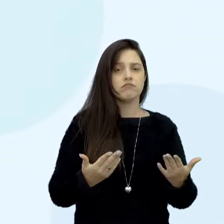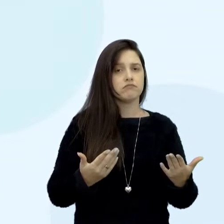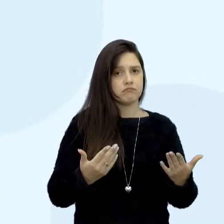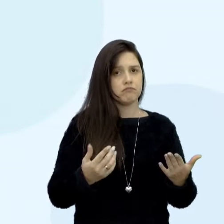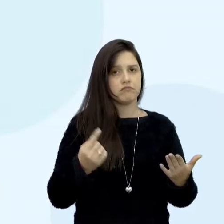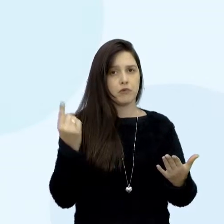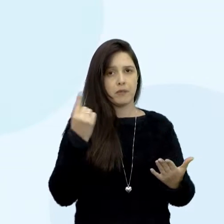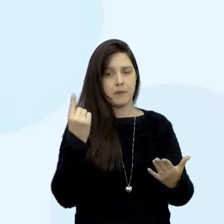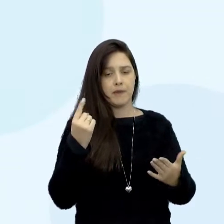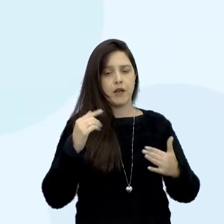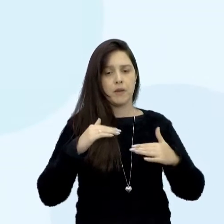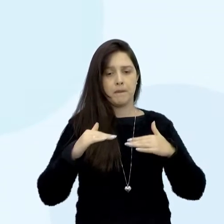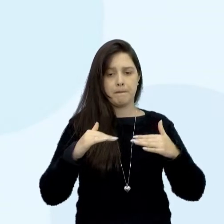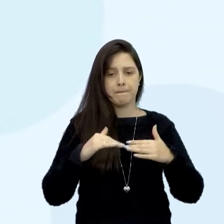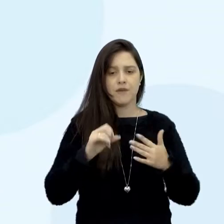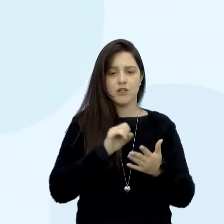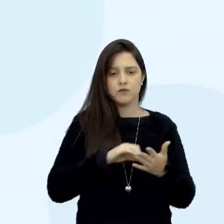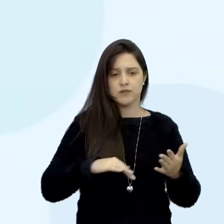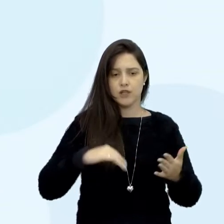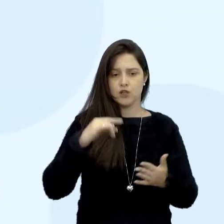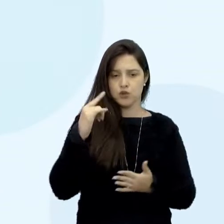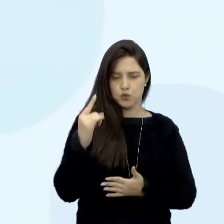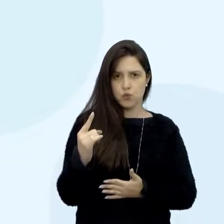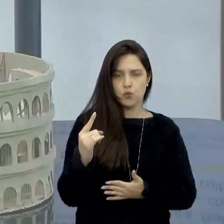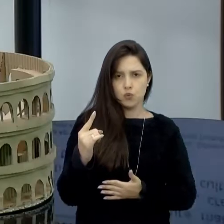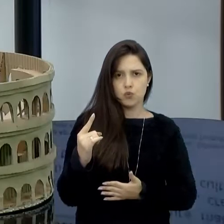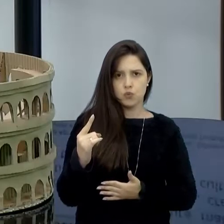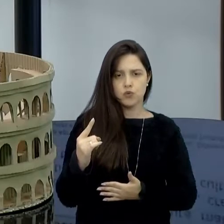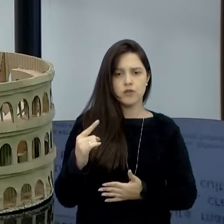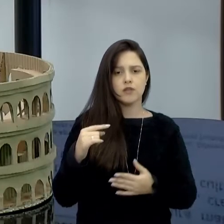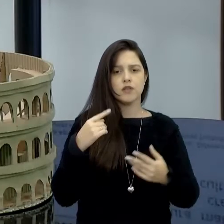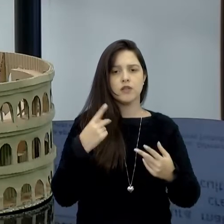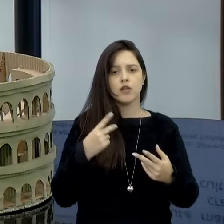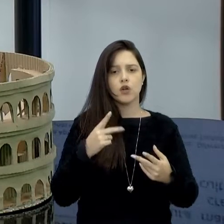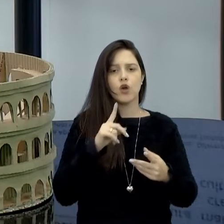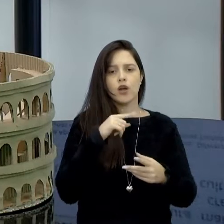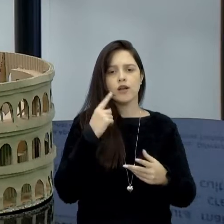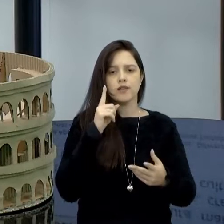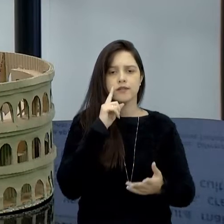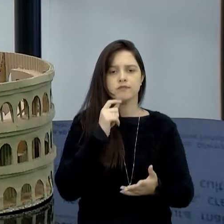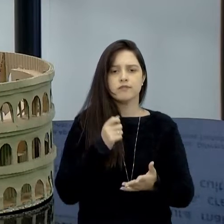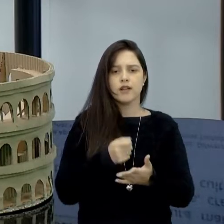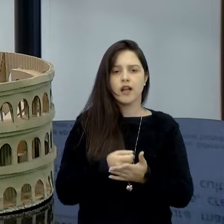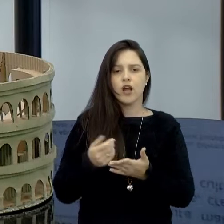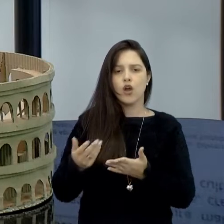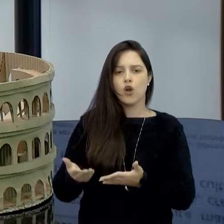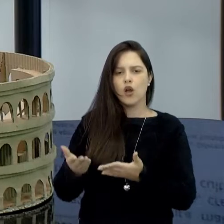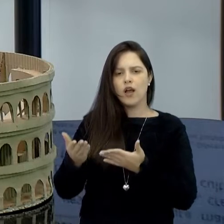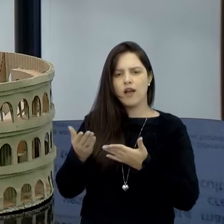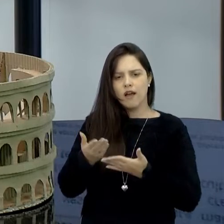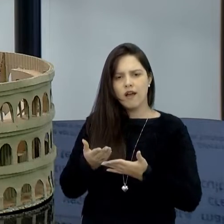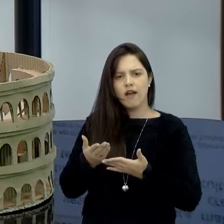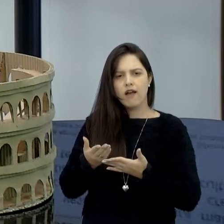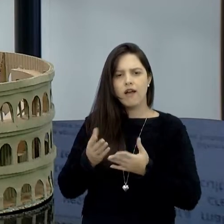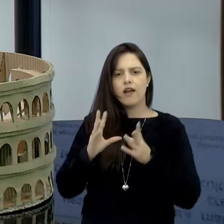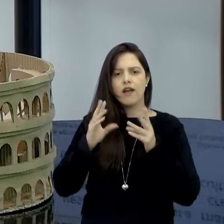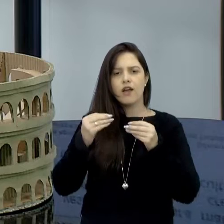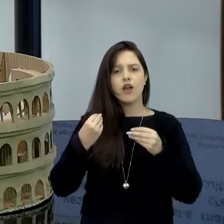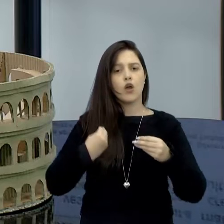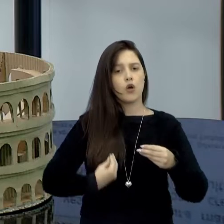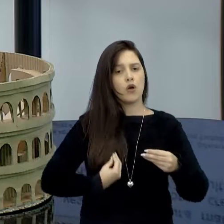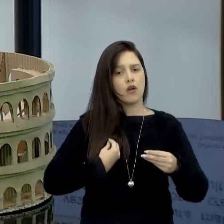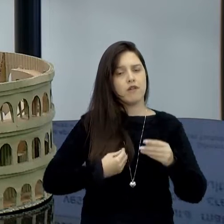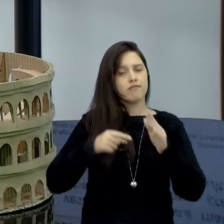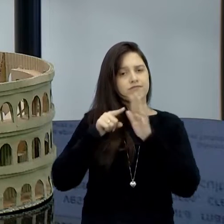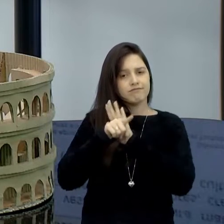no primeiro momento, na atividade 1, né, que nós fizemos, a que nós já terminamos, vocês foram convidados a fazer uma